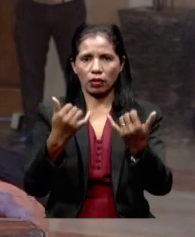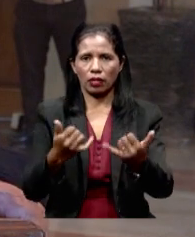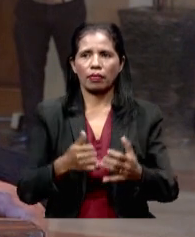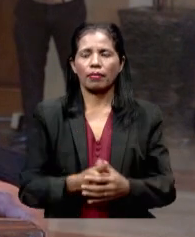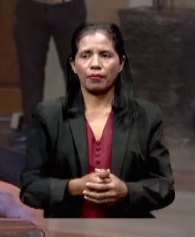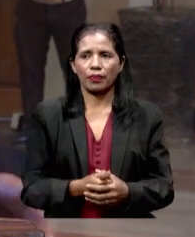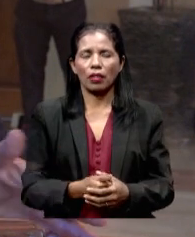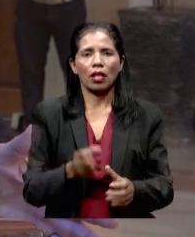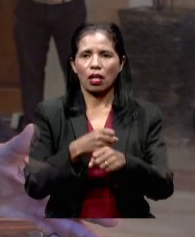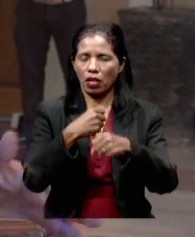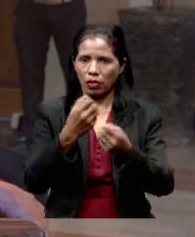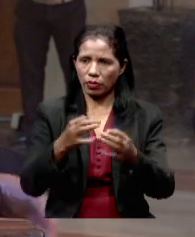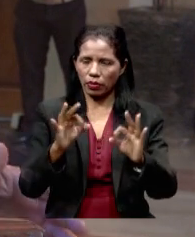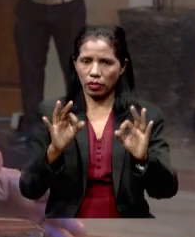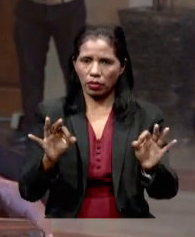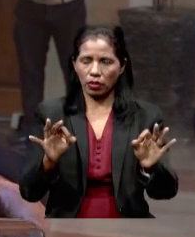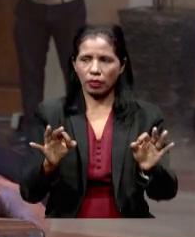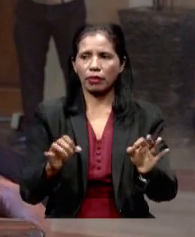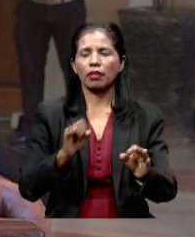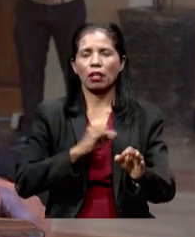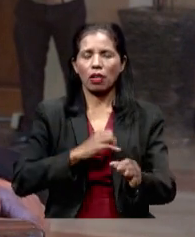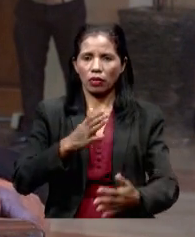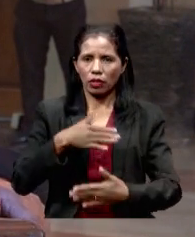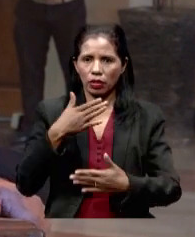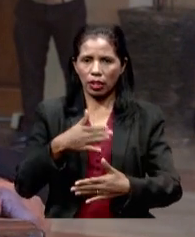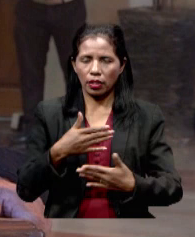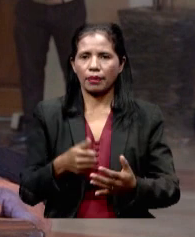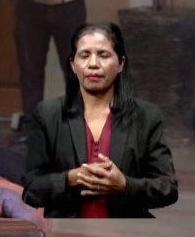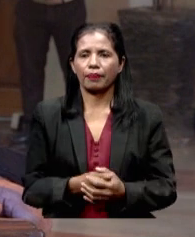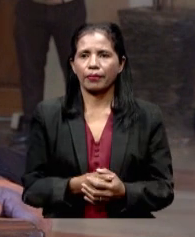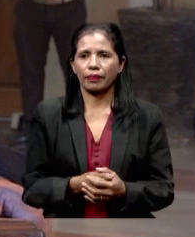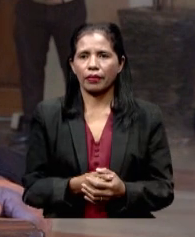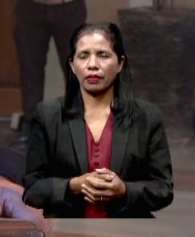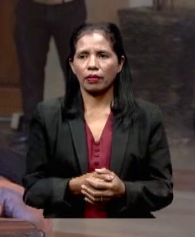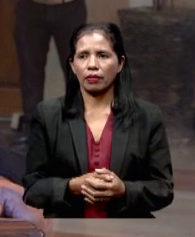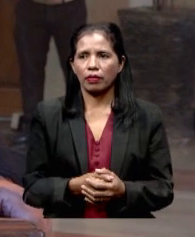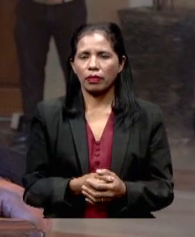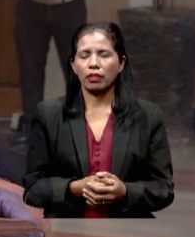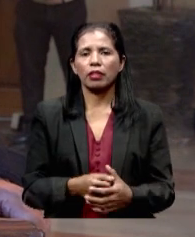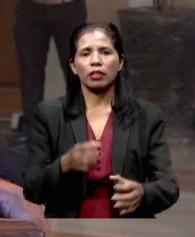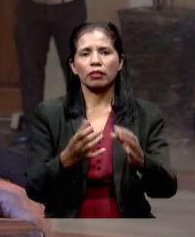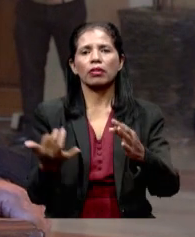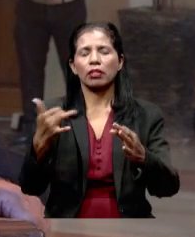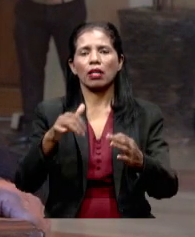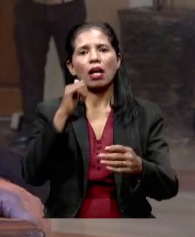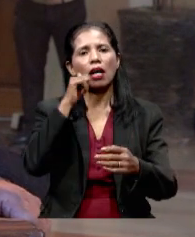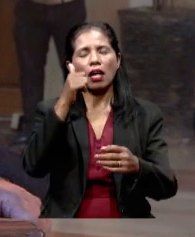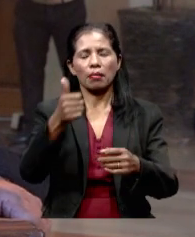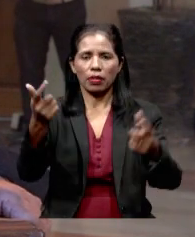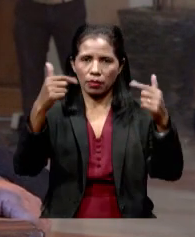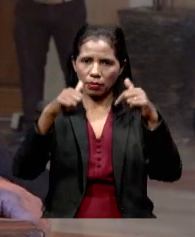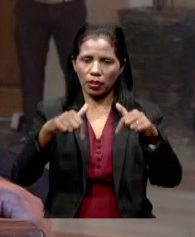não halo tiona, liu tiona, ao contente. Se Sir Haruka Avan Mai, Avan Keras